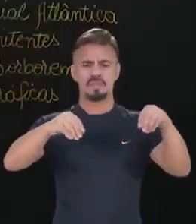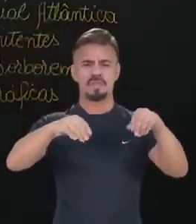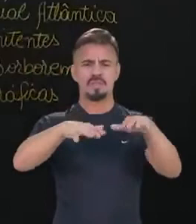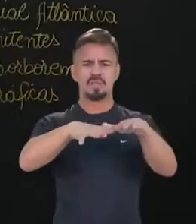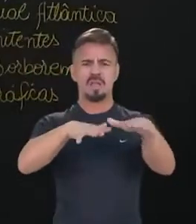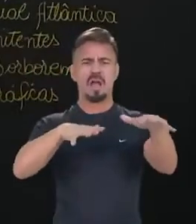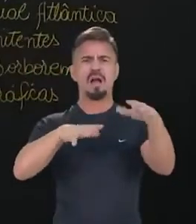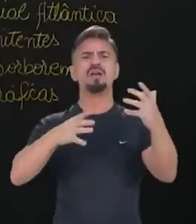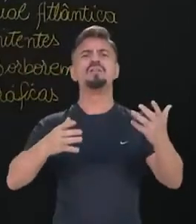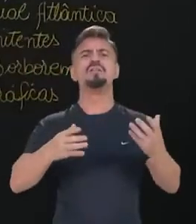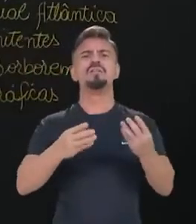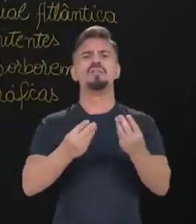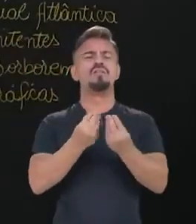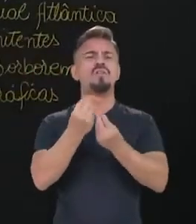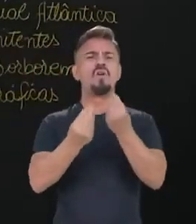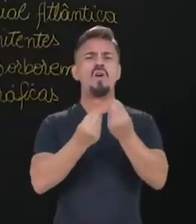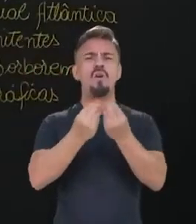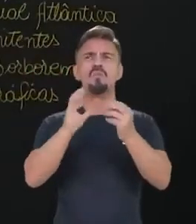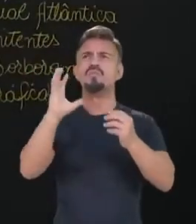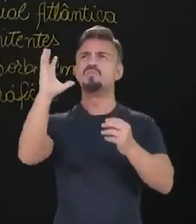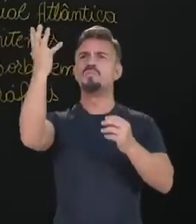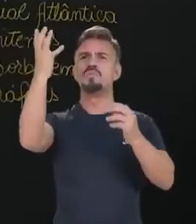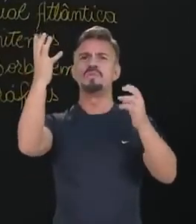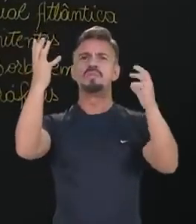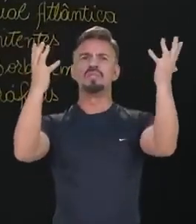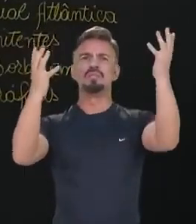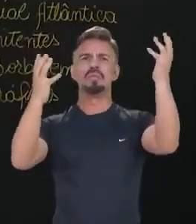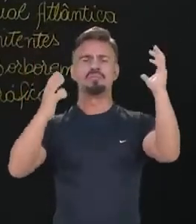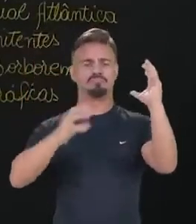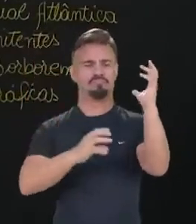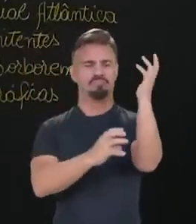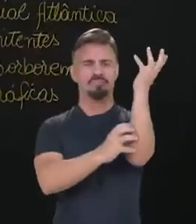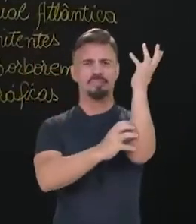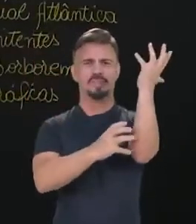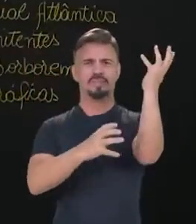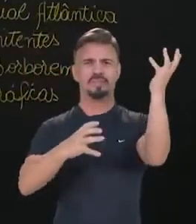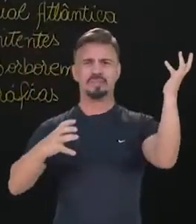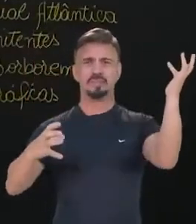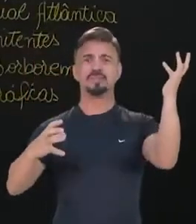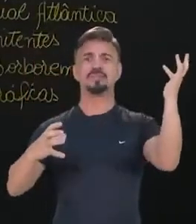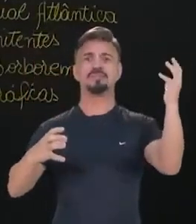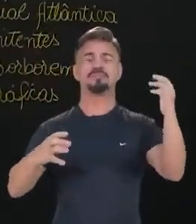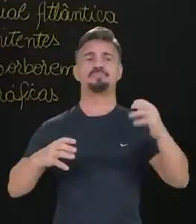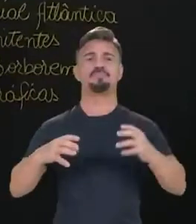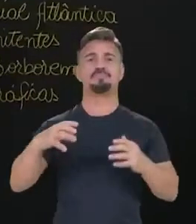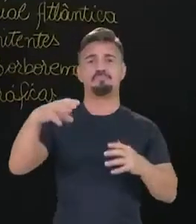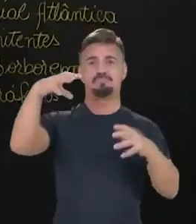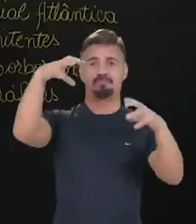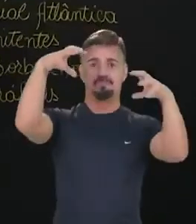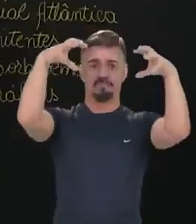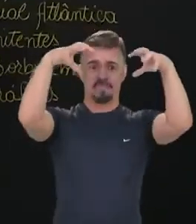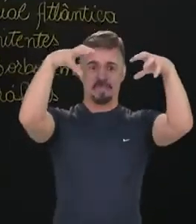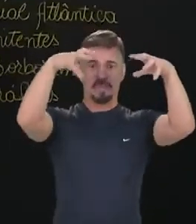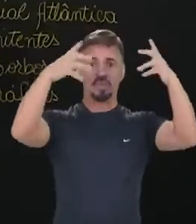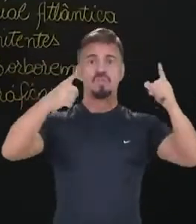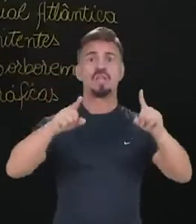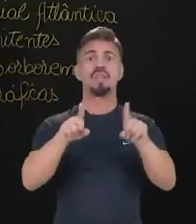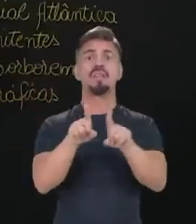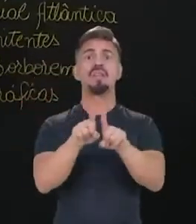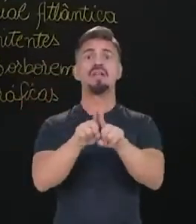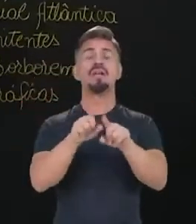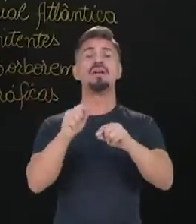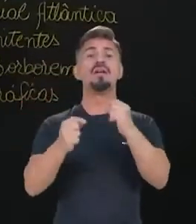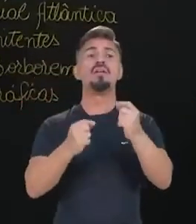dando característica ao clima equatorial. O clima equatorial é caracterizado